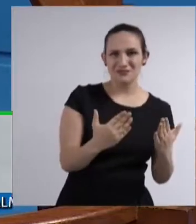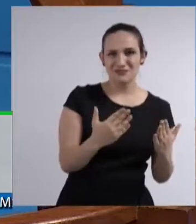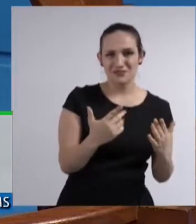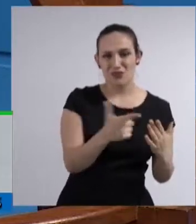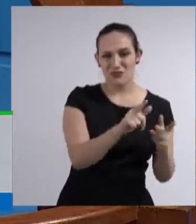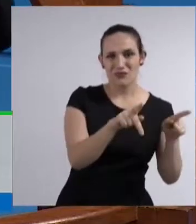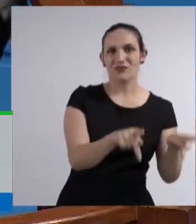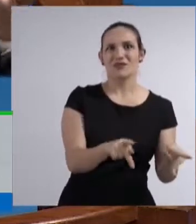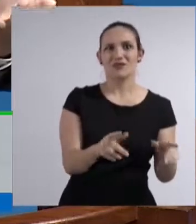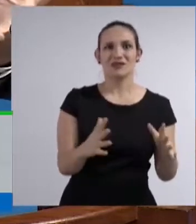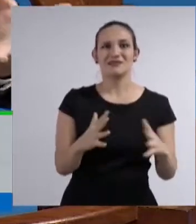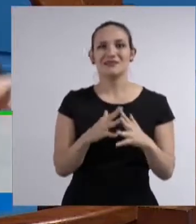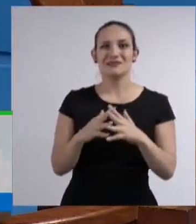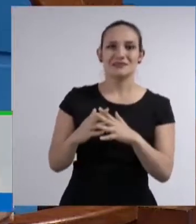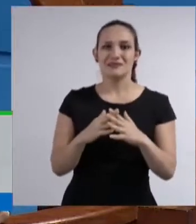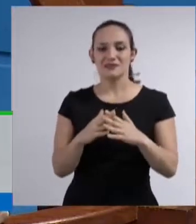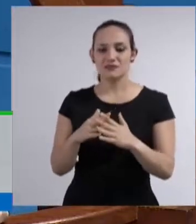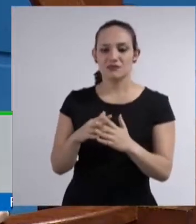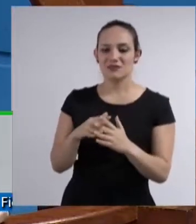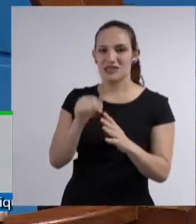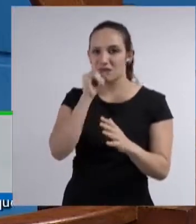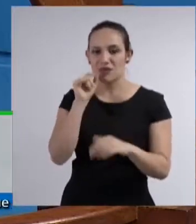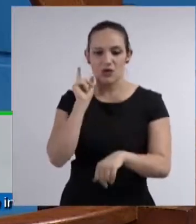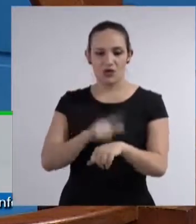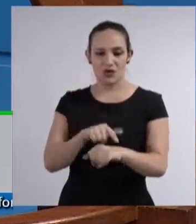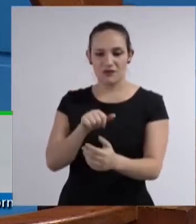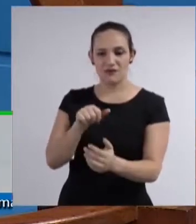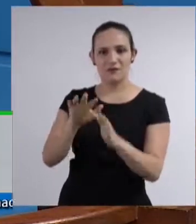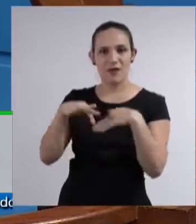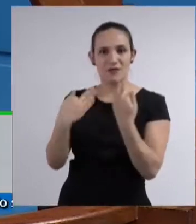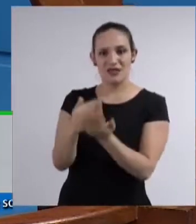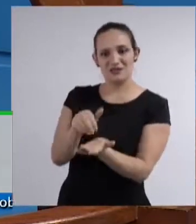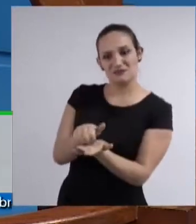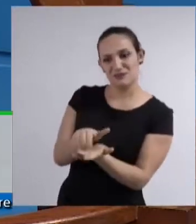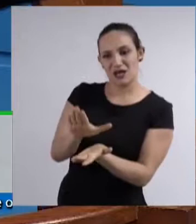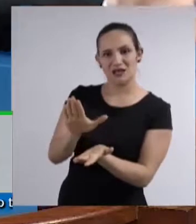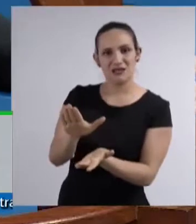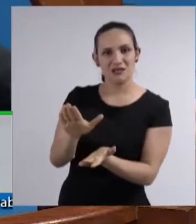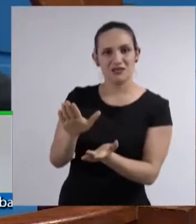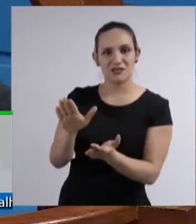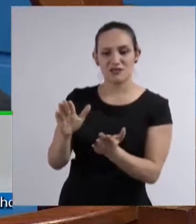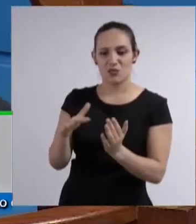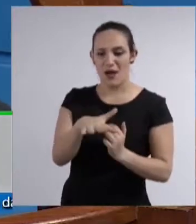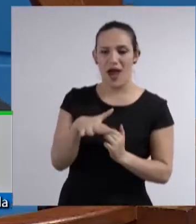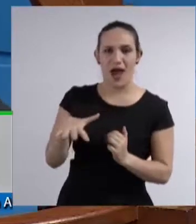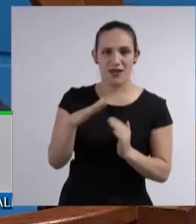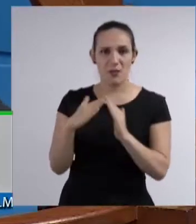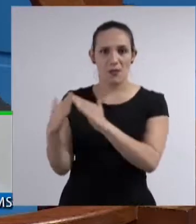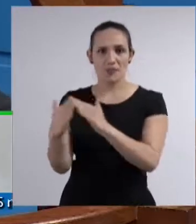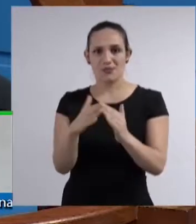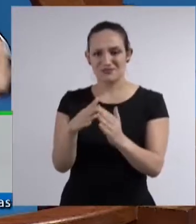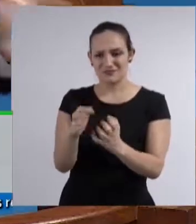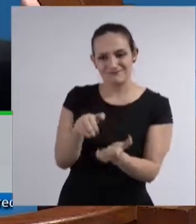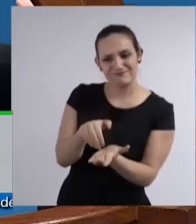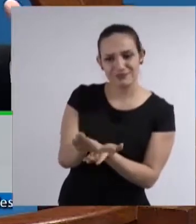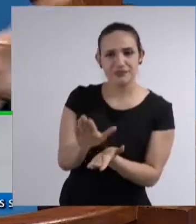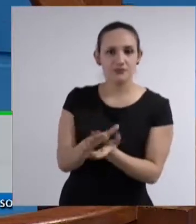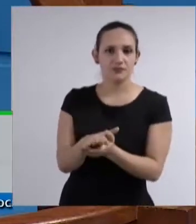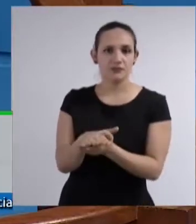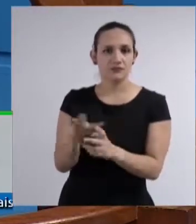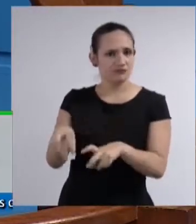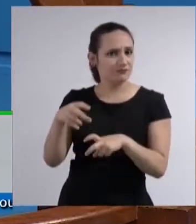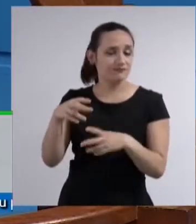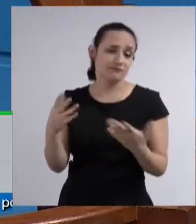essa, despejo de famílias, de um conjunto habitacional, de uma área rural,